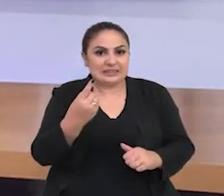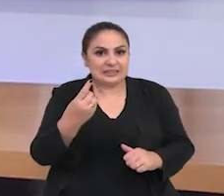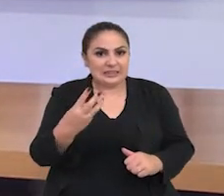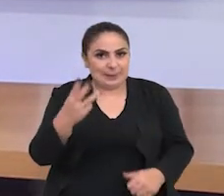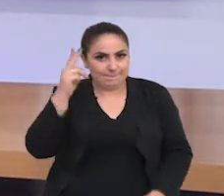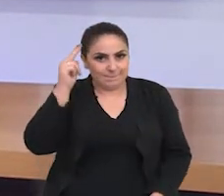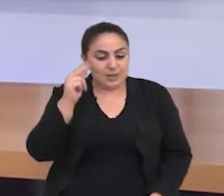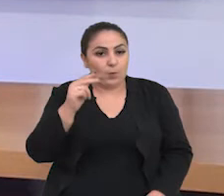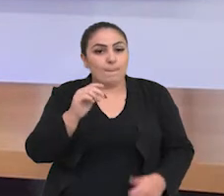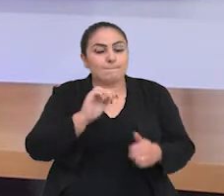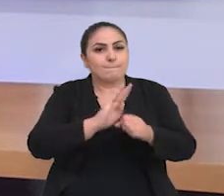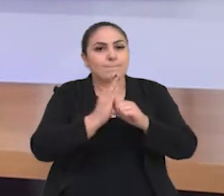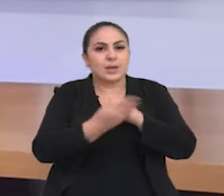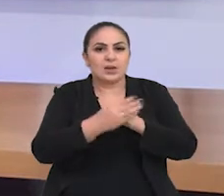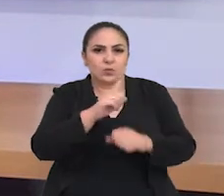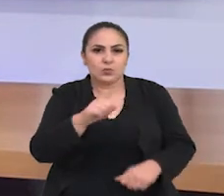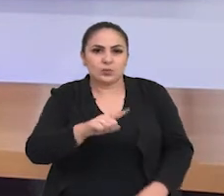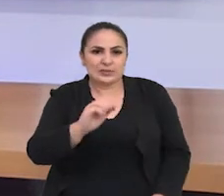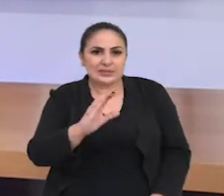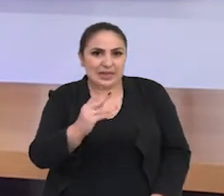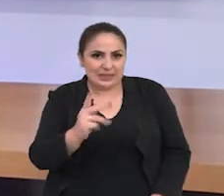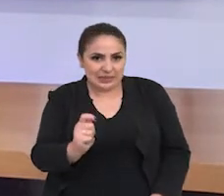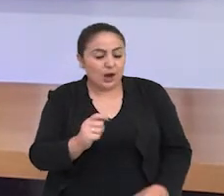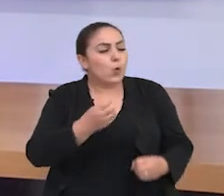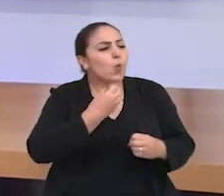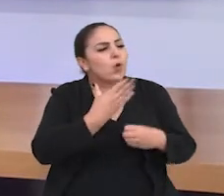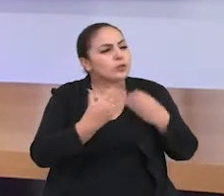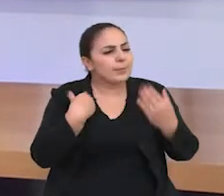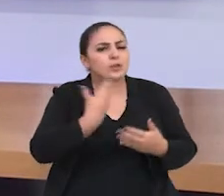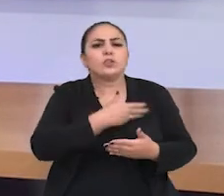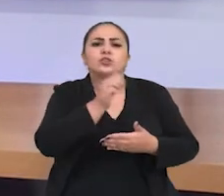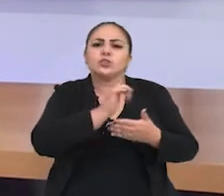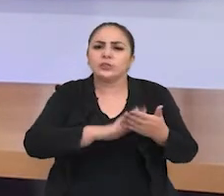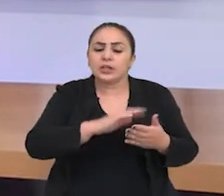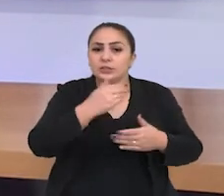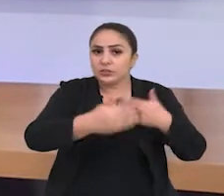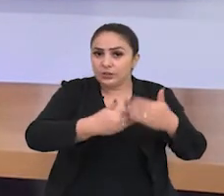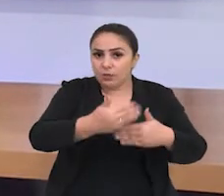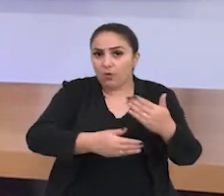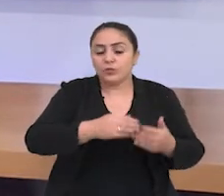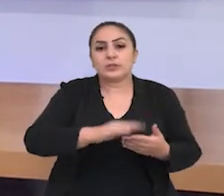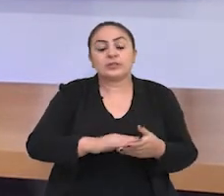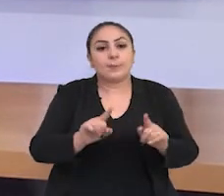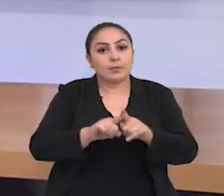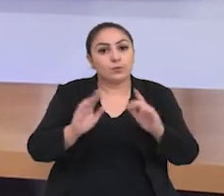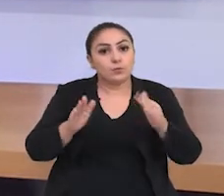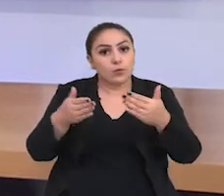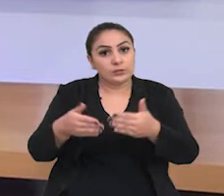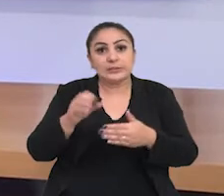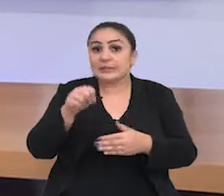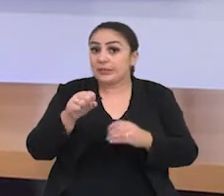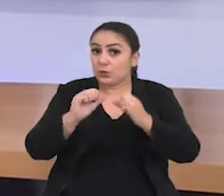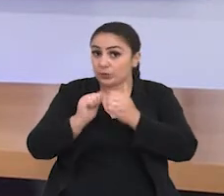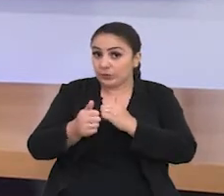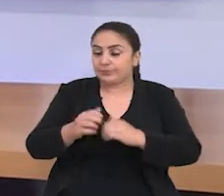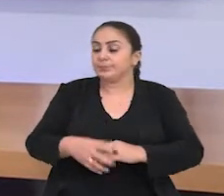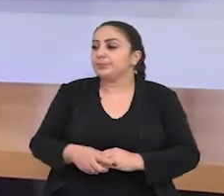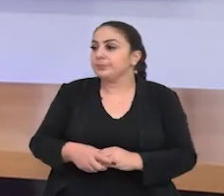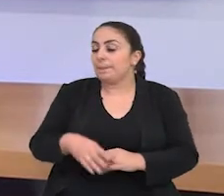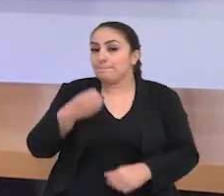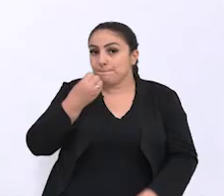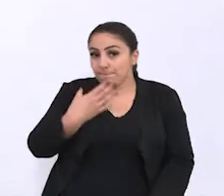de Abril lá no bairro Záquia. Nos conta um pouco mais, então, sobre essas atividades que o senhor desenvolve voltadas, sim, ao